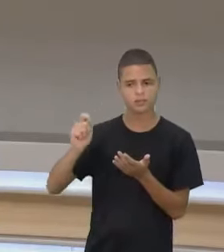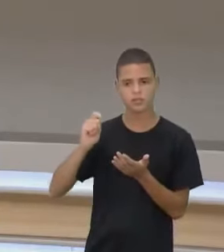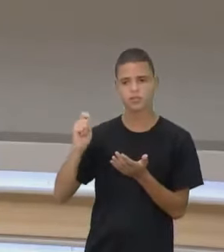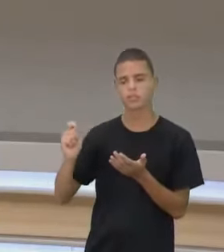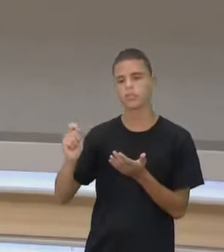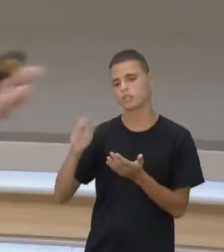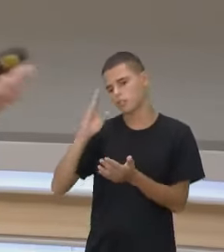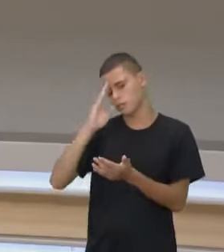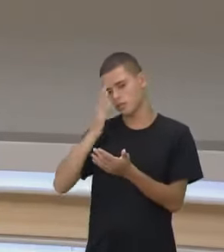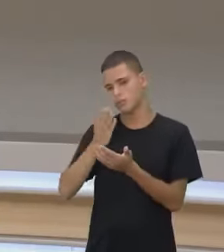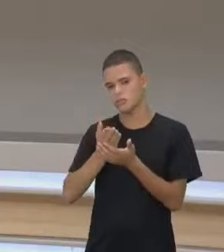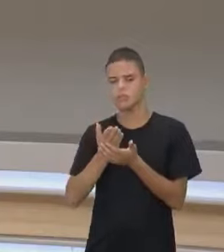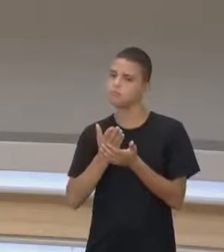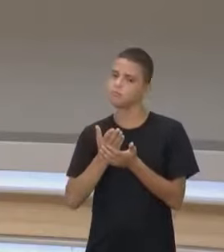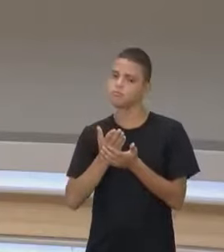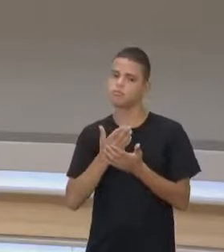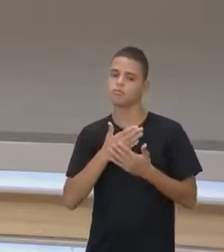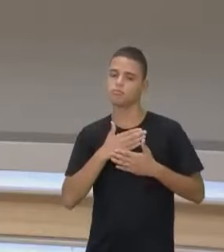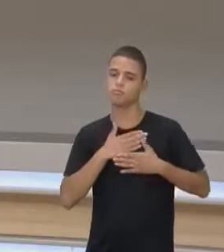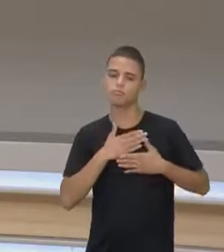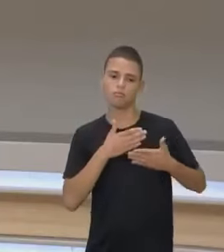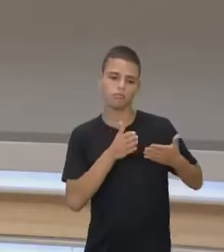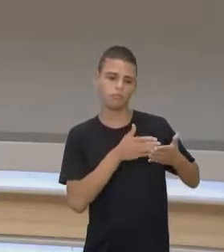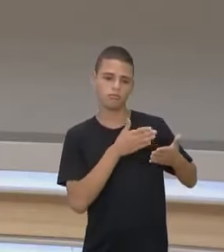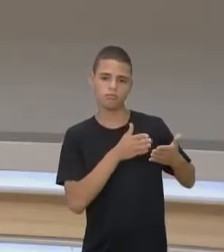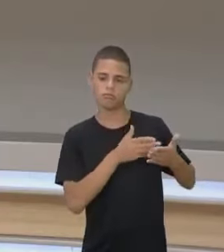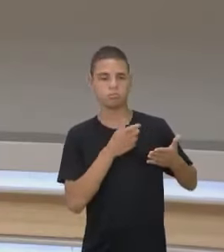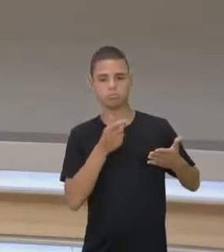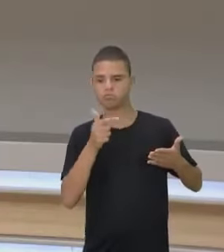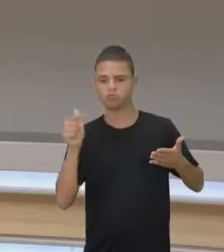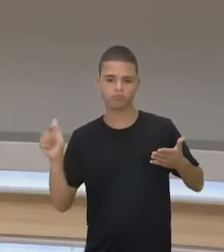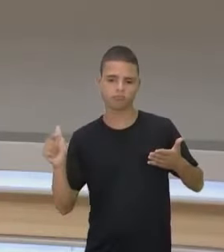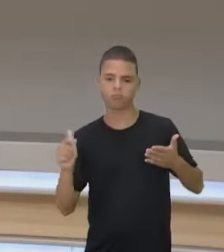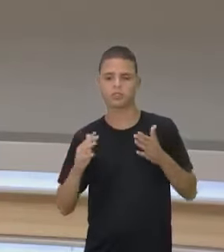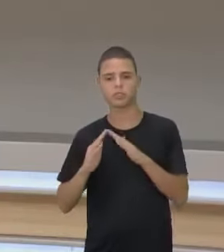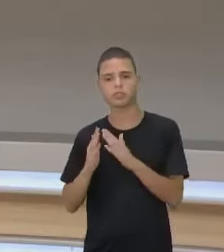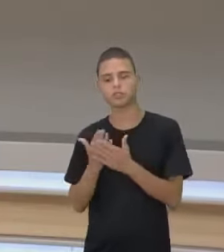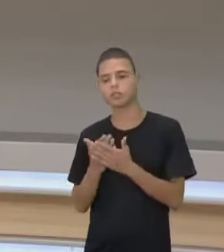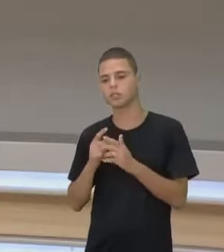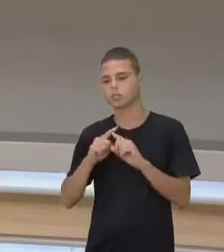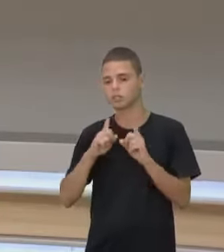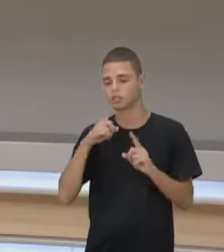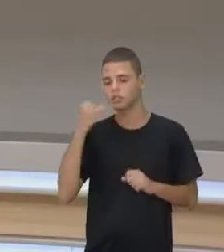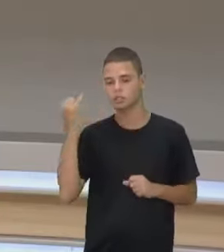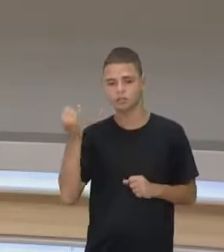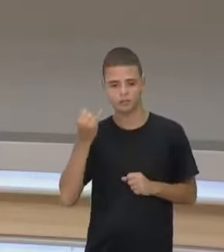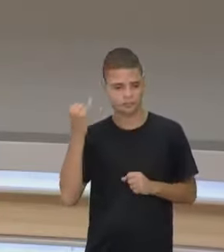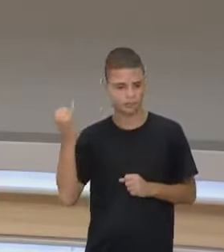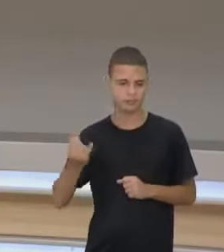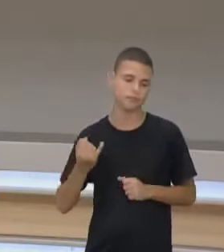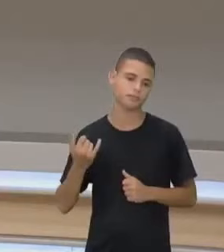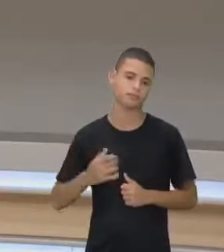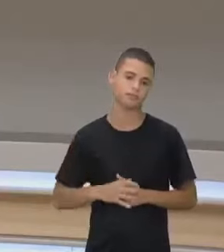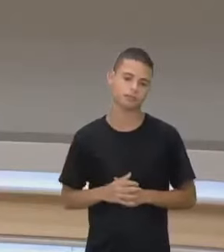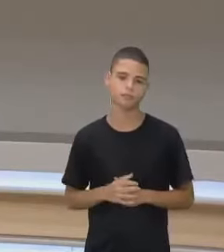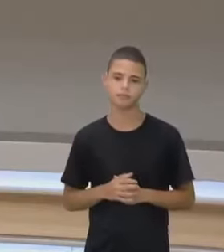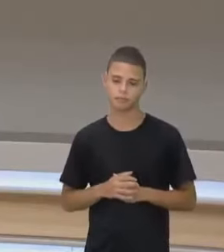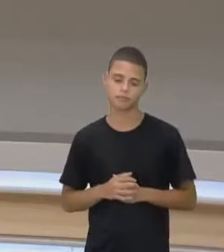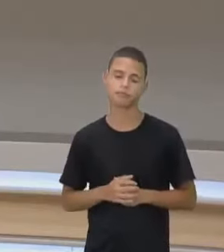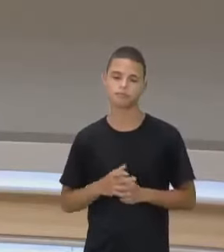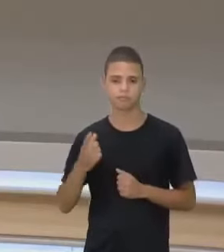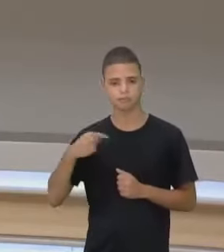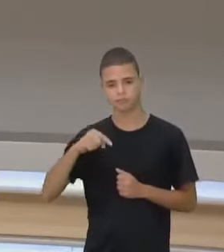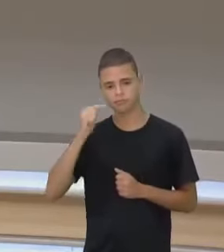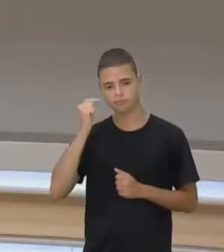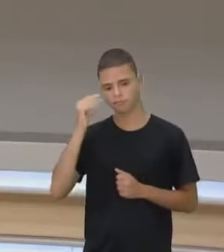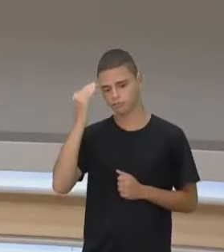um assunto que, pelo menos no meu livro escolar, não tinha. Tá? Mas é muito importante para a gente entender, inclusive, mudança climática